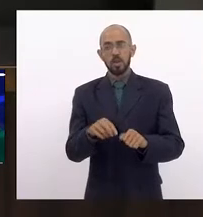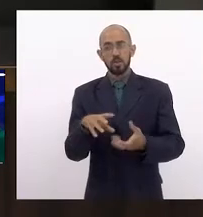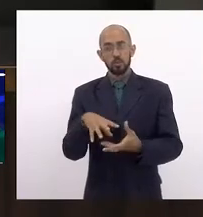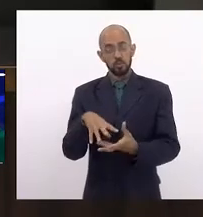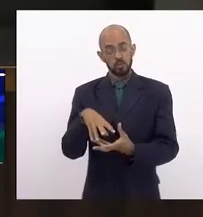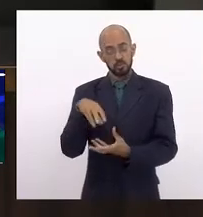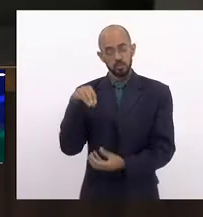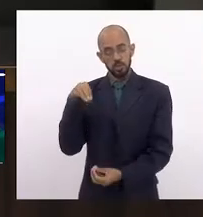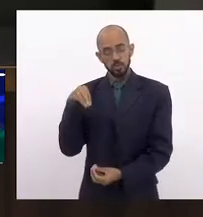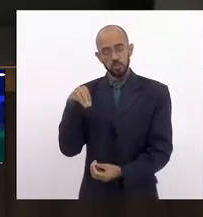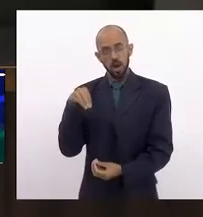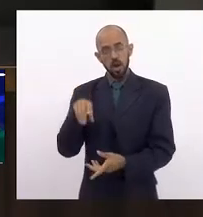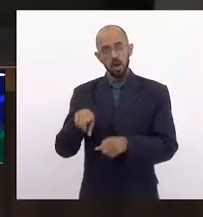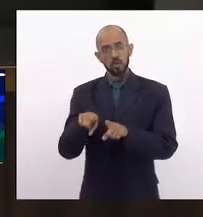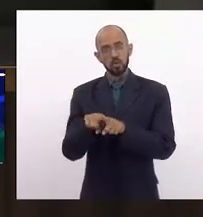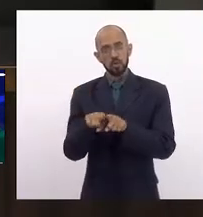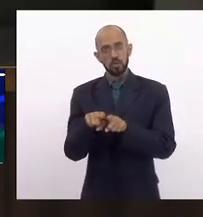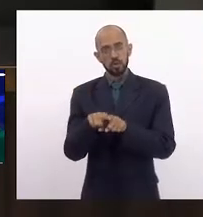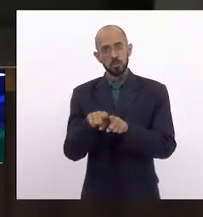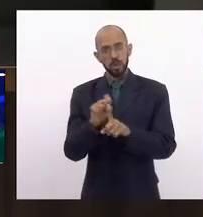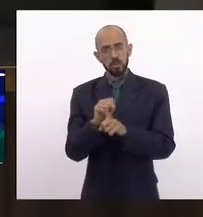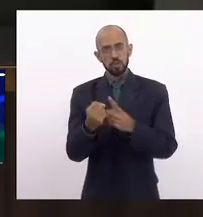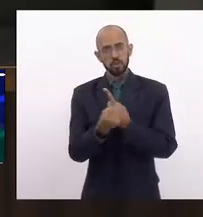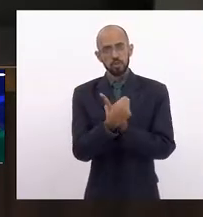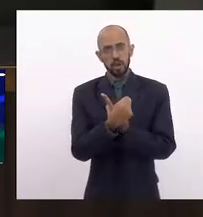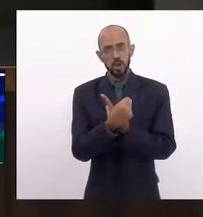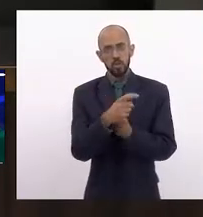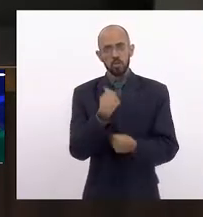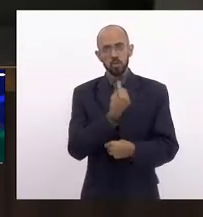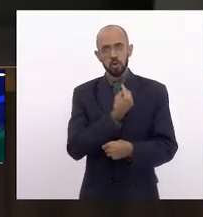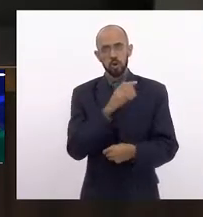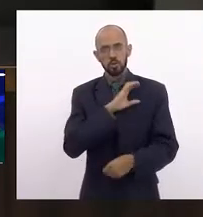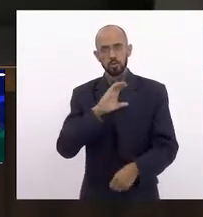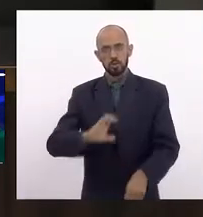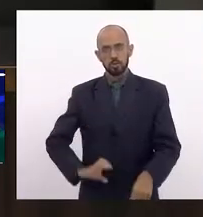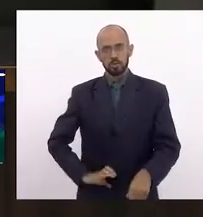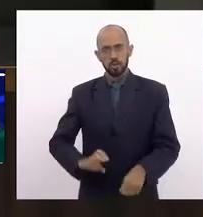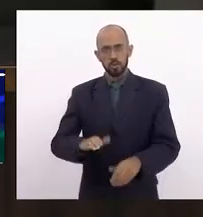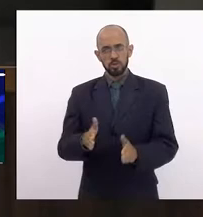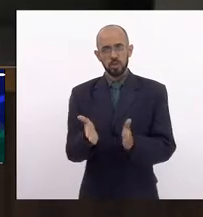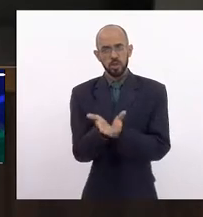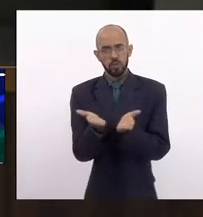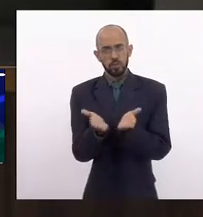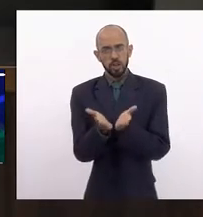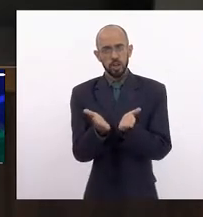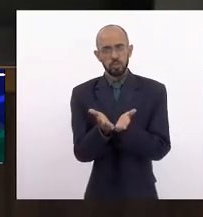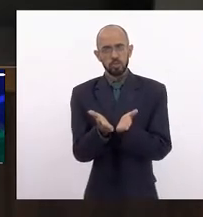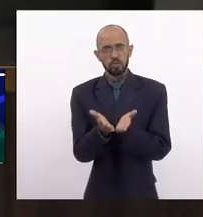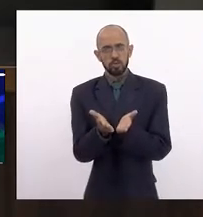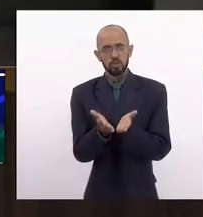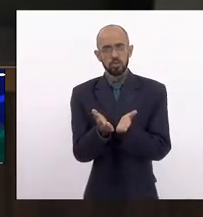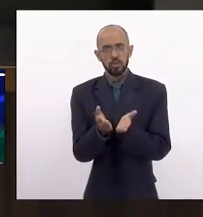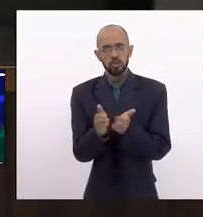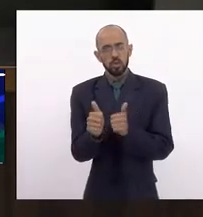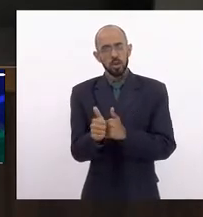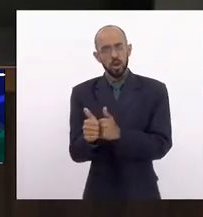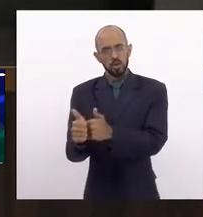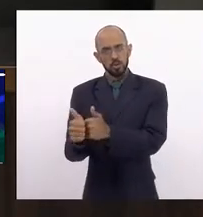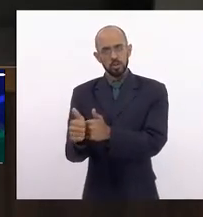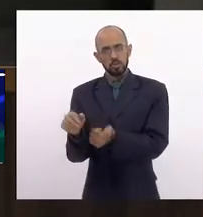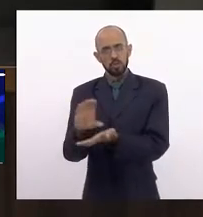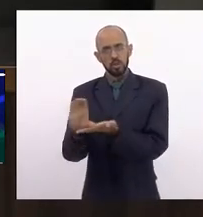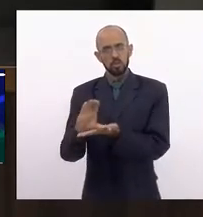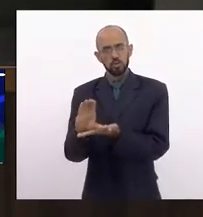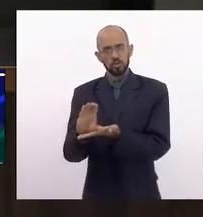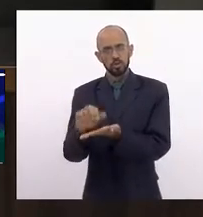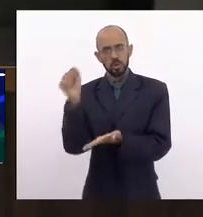como no âmbito social então nós cristãos evangélicos nós seguimos a Constituição